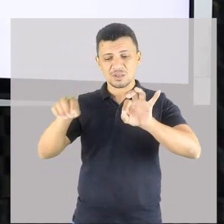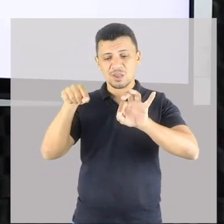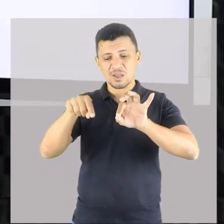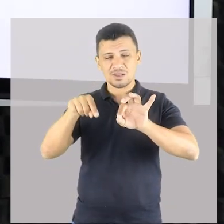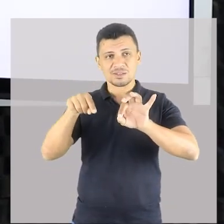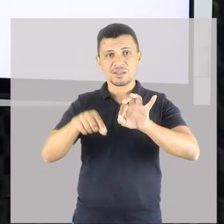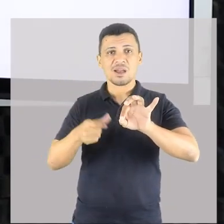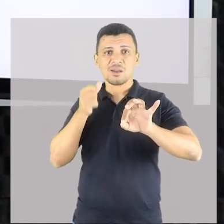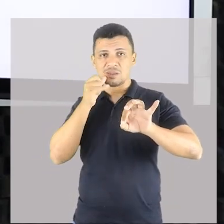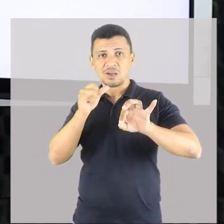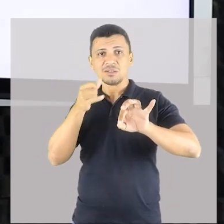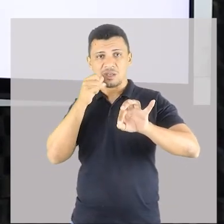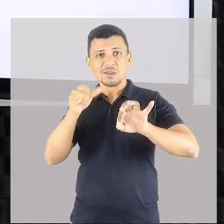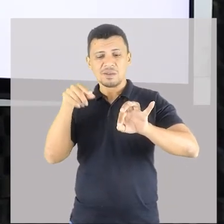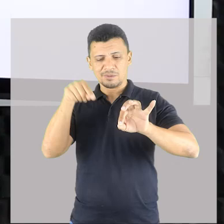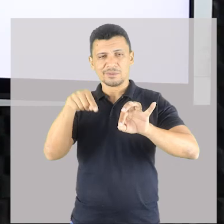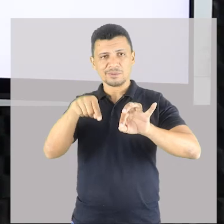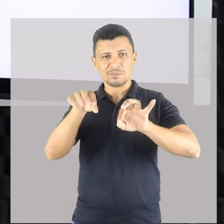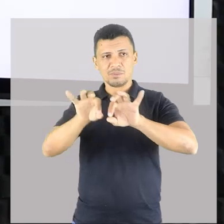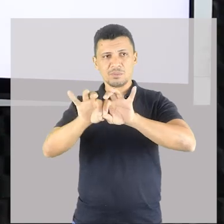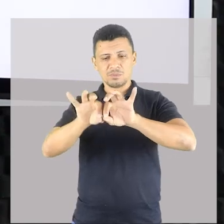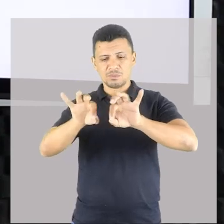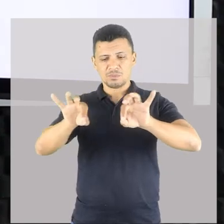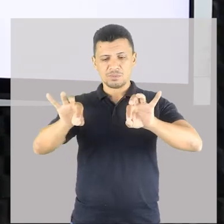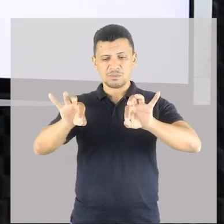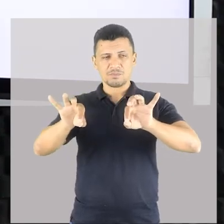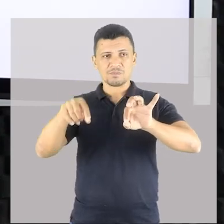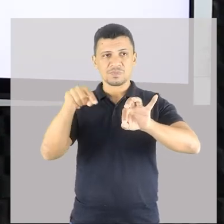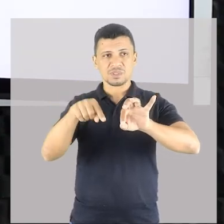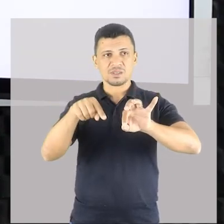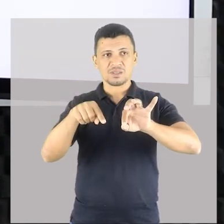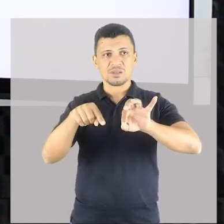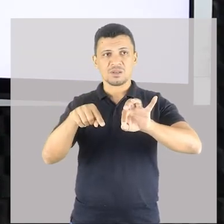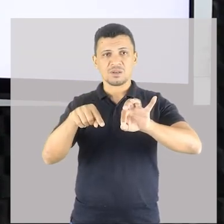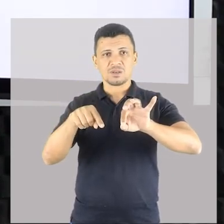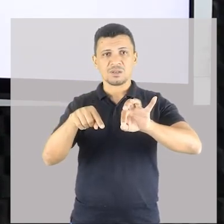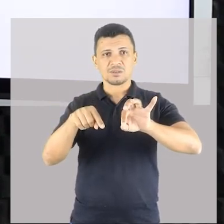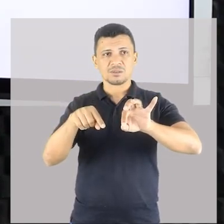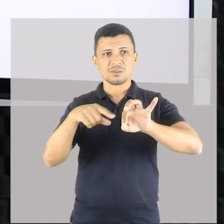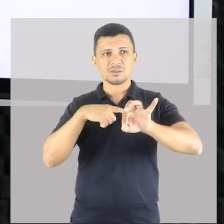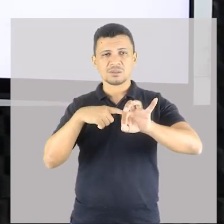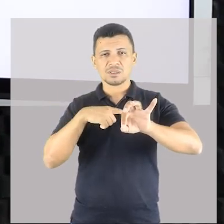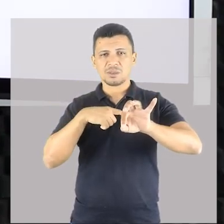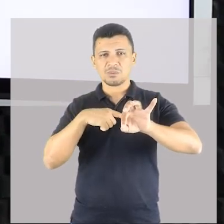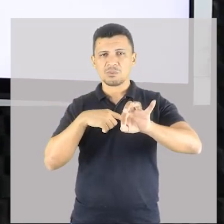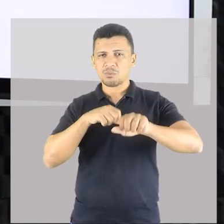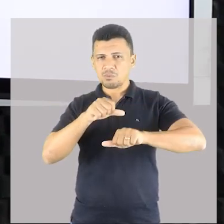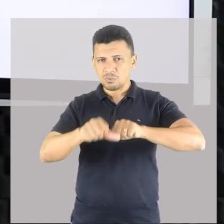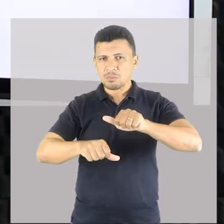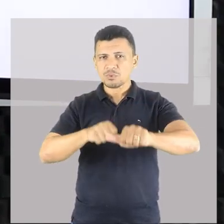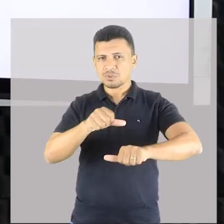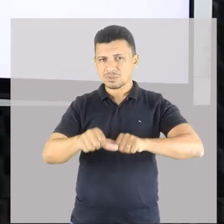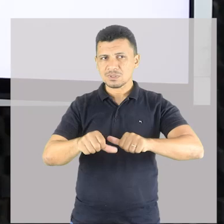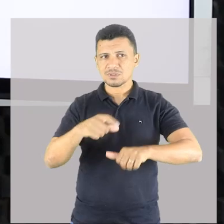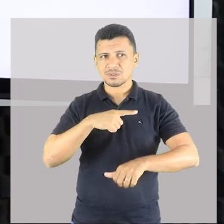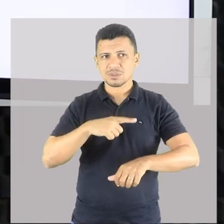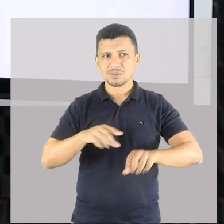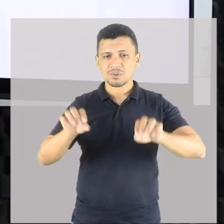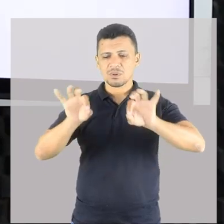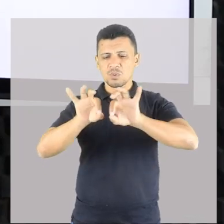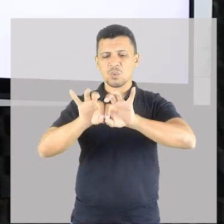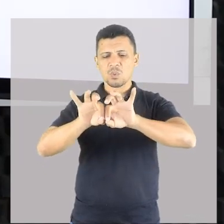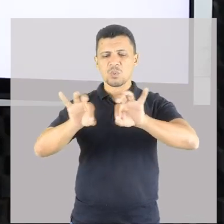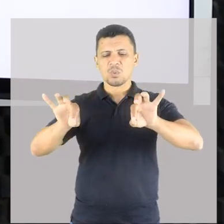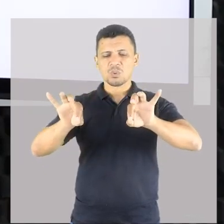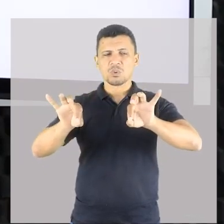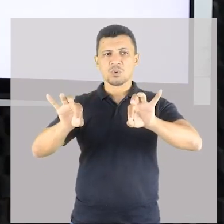uma corrente elétrica. Pô, quando passar uma corrente elétrica, a bússola ela sofre um torquezinho, né? E aí, como é que para a